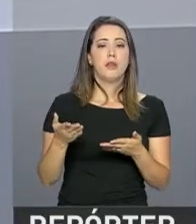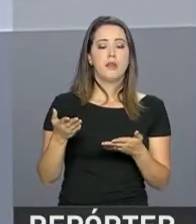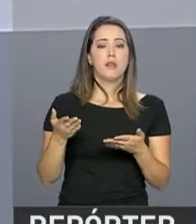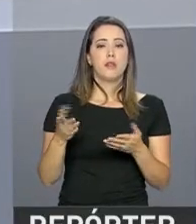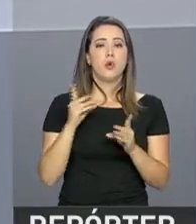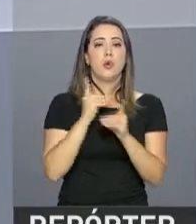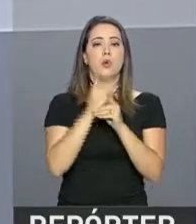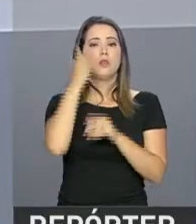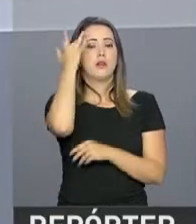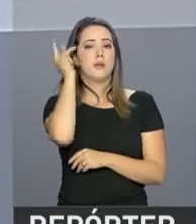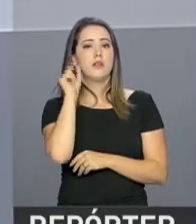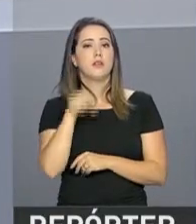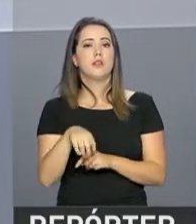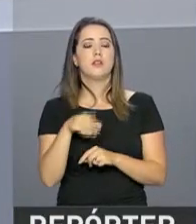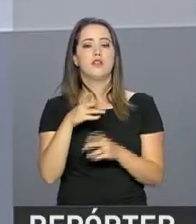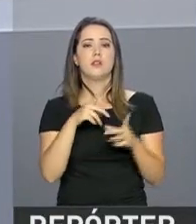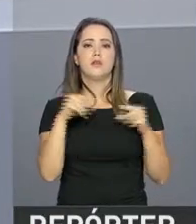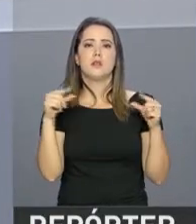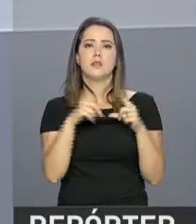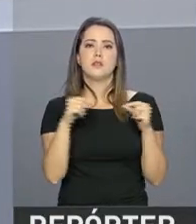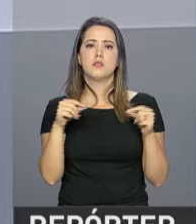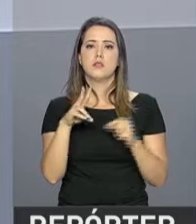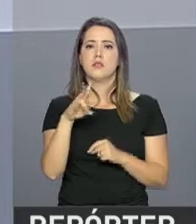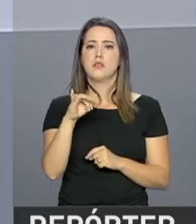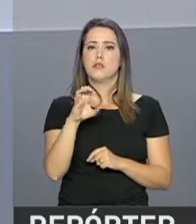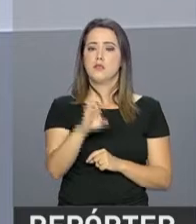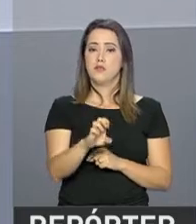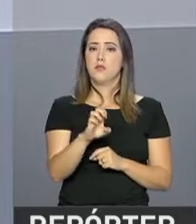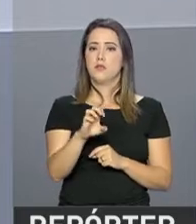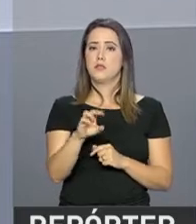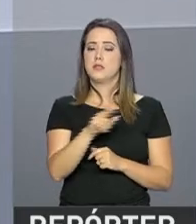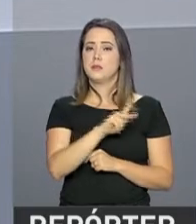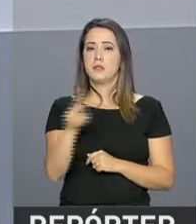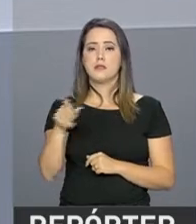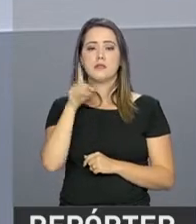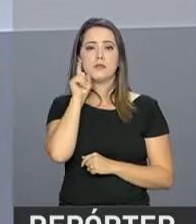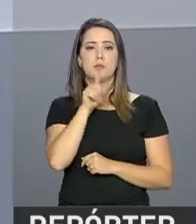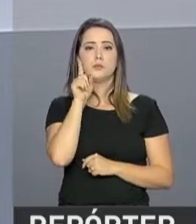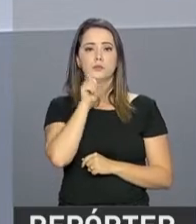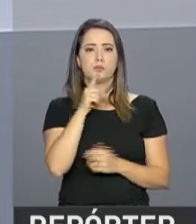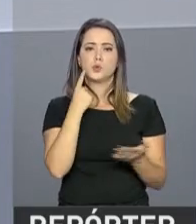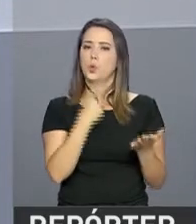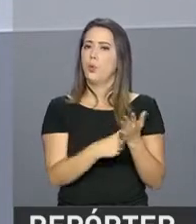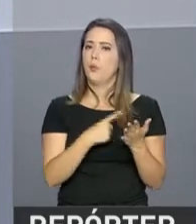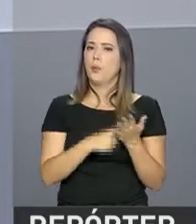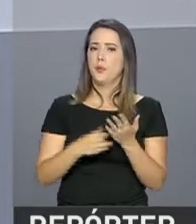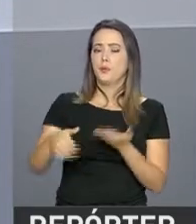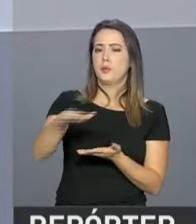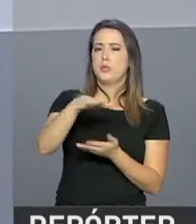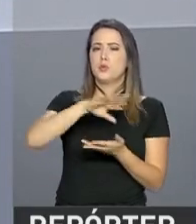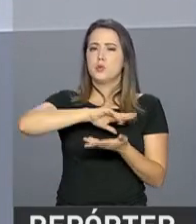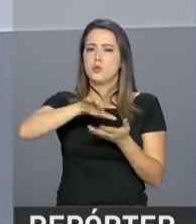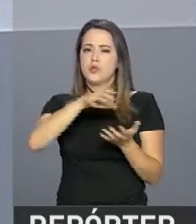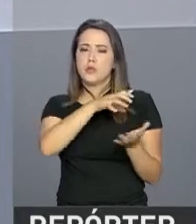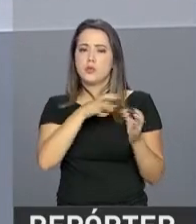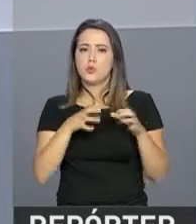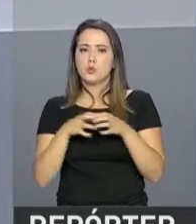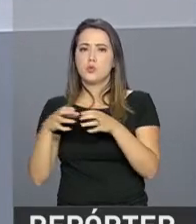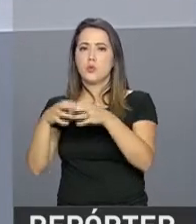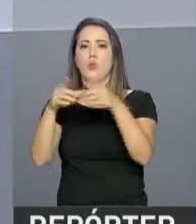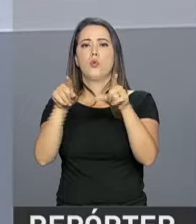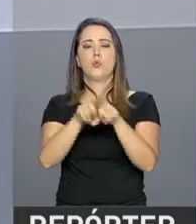amanhã, aqui em Brasília, o vice-presidente americano Mike Pence. Na agenda, negociações em áreas como acordos